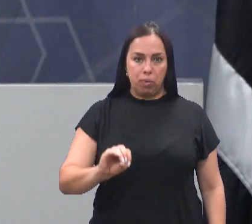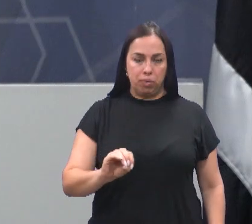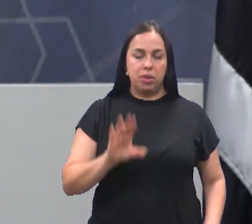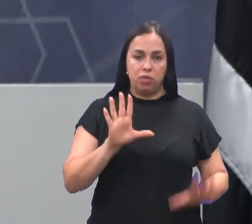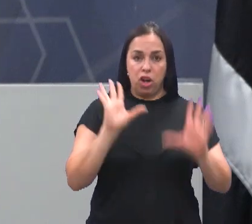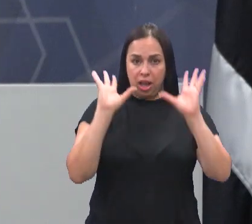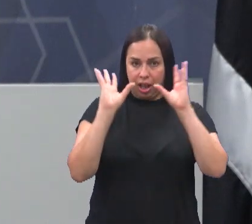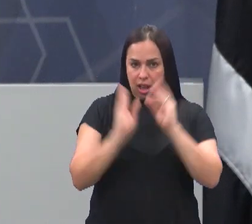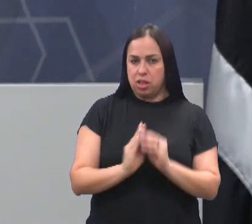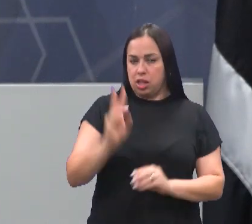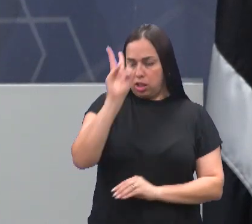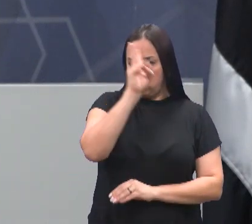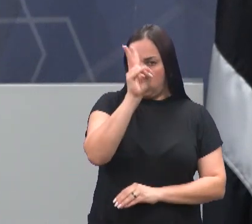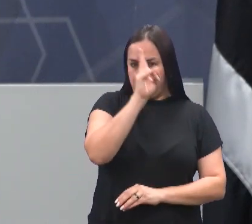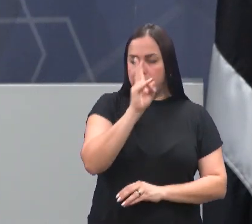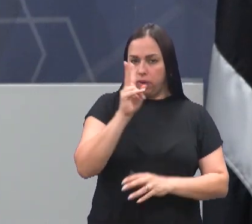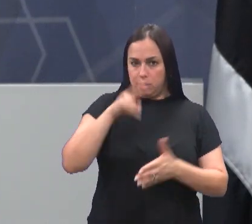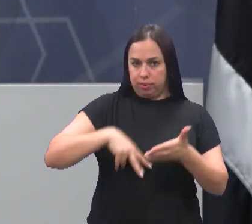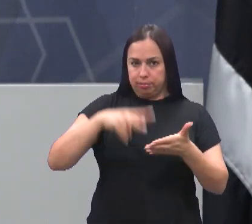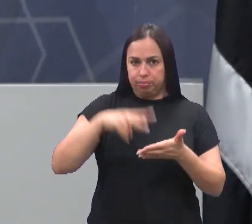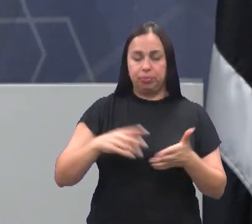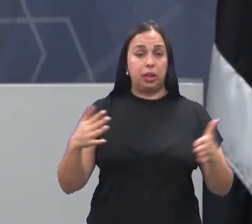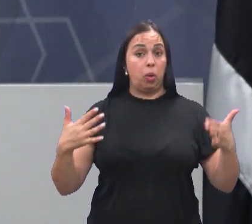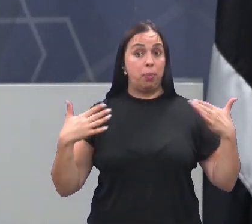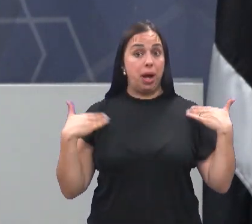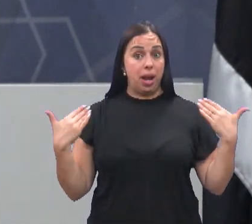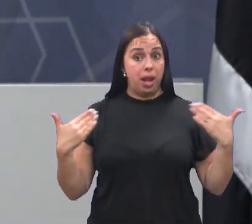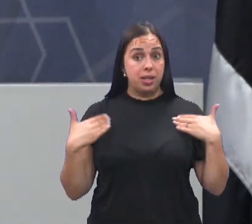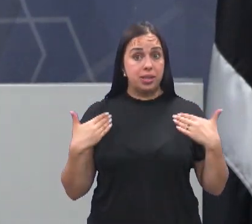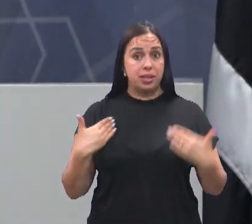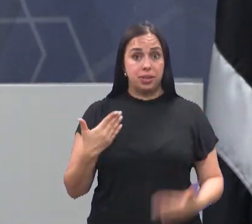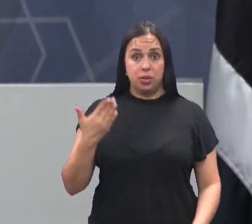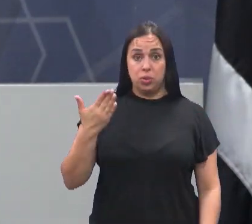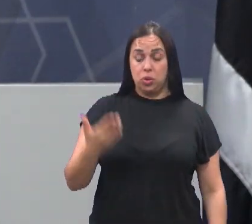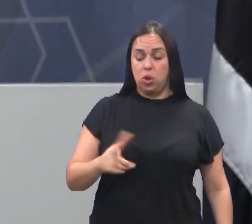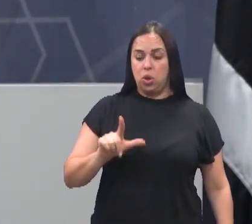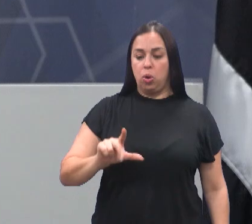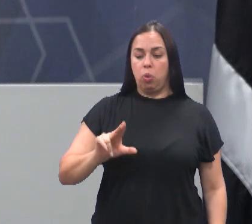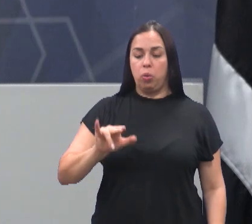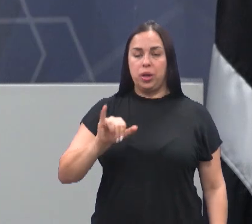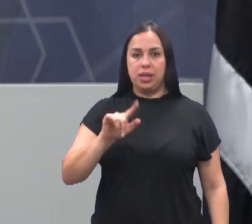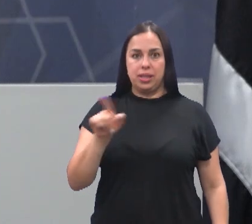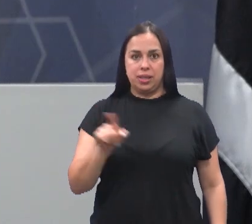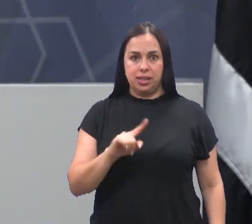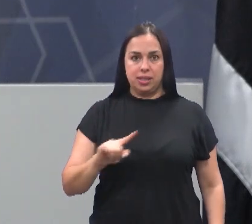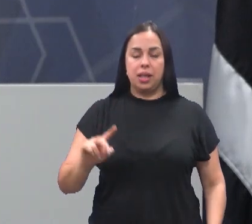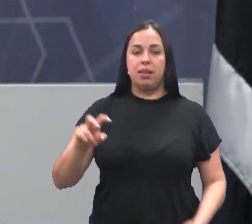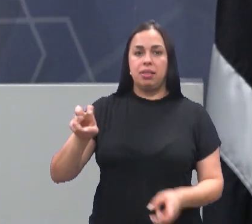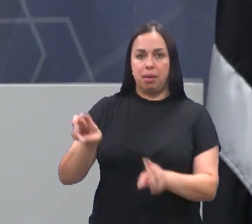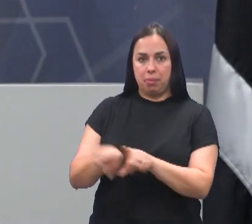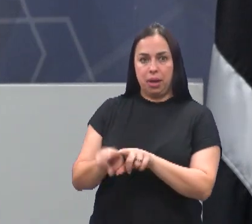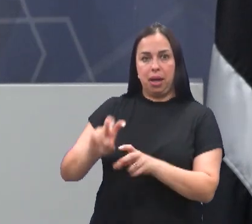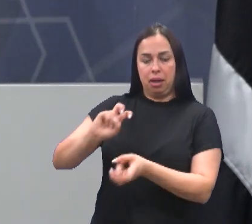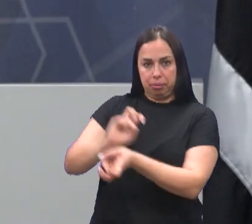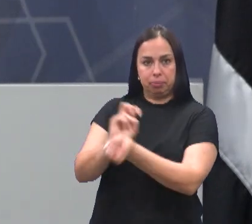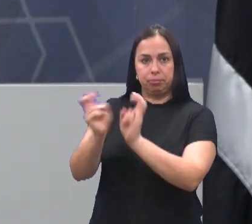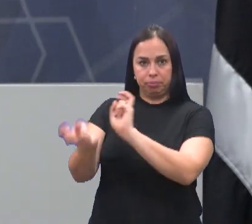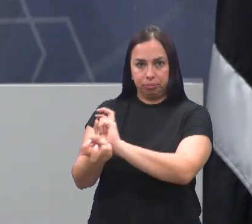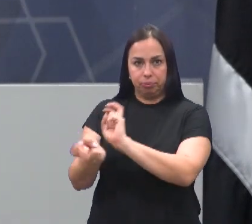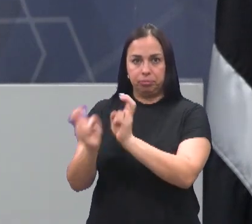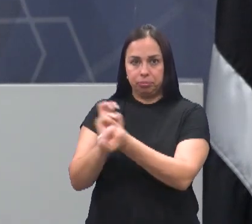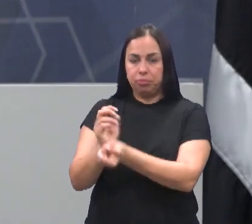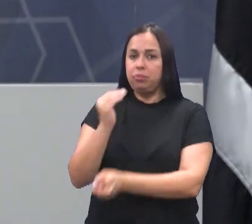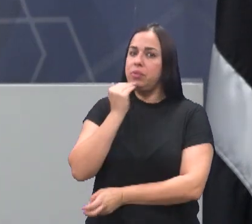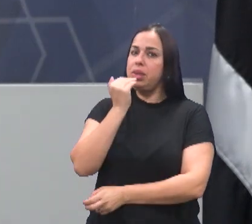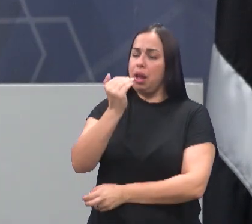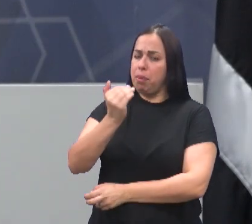da história dele. É com muita alegria que o Luiz, professor Luiz, também capoeirista, ele solicitou